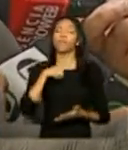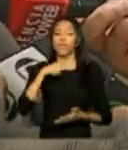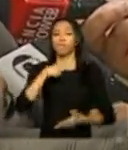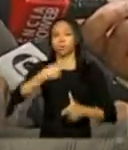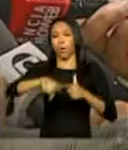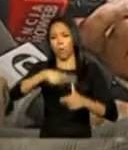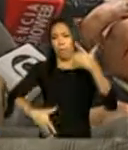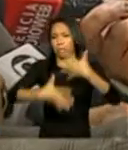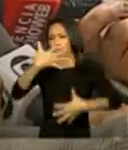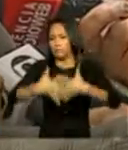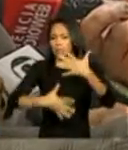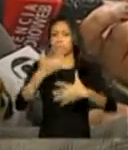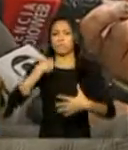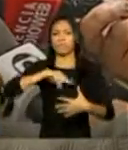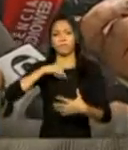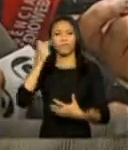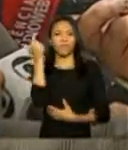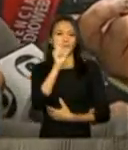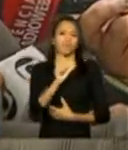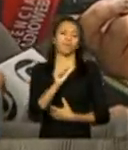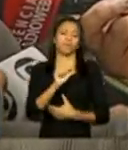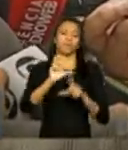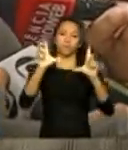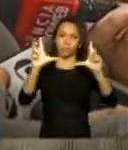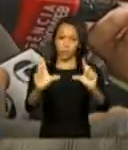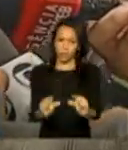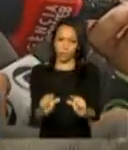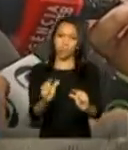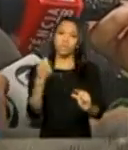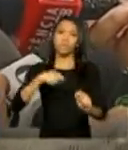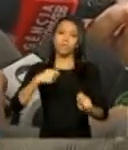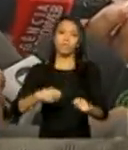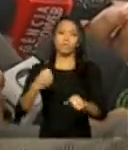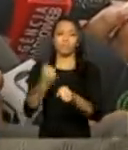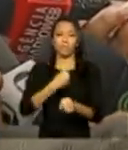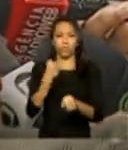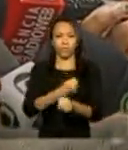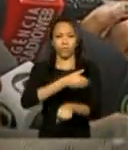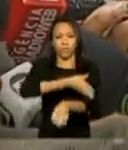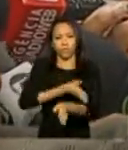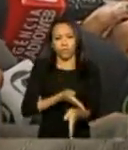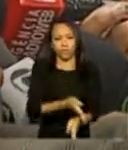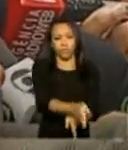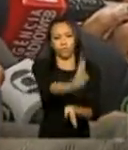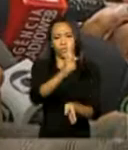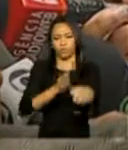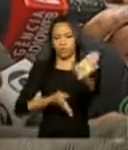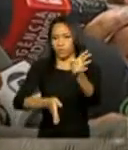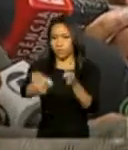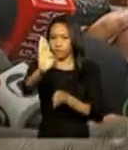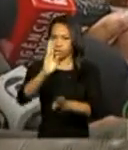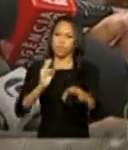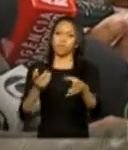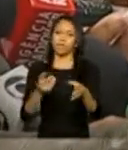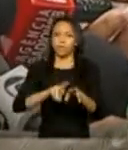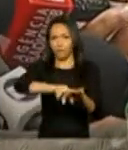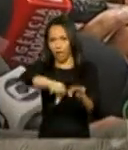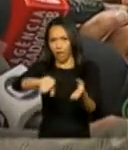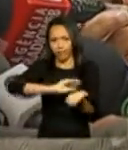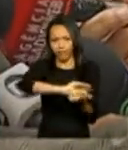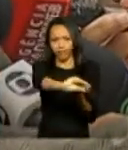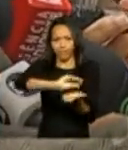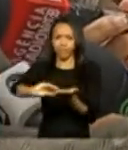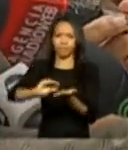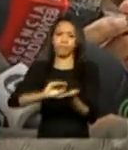superar. Nós temos rodovias a pavimentar. Nós temos investimentos a ser feito. Portanto, nós queremos, com esta ação